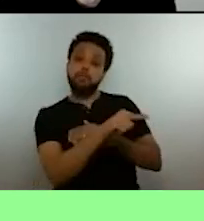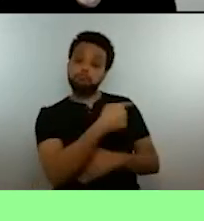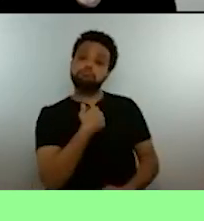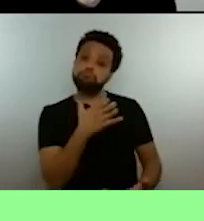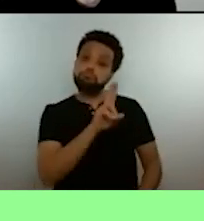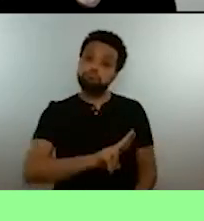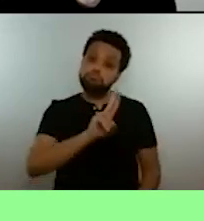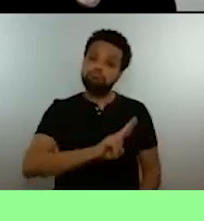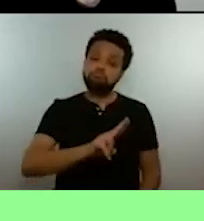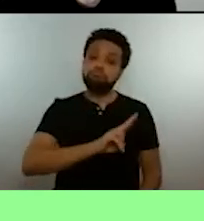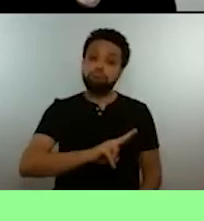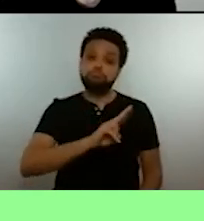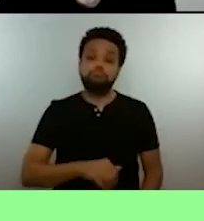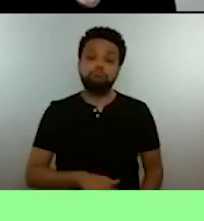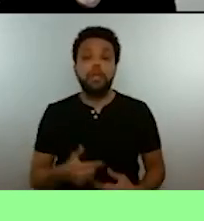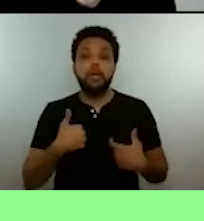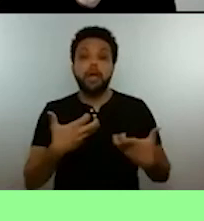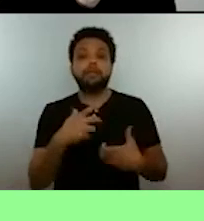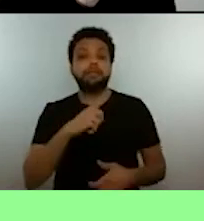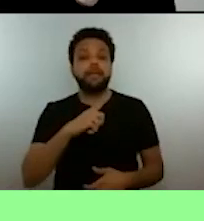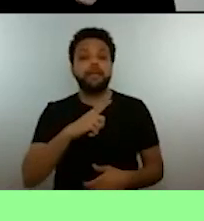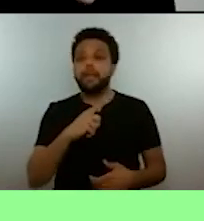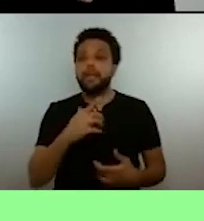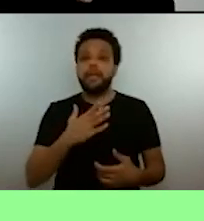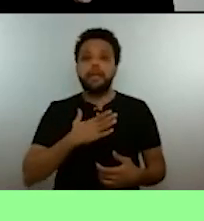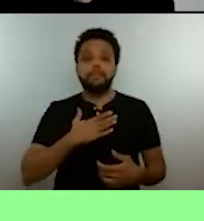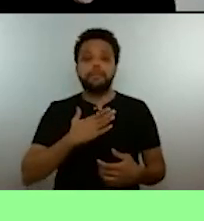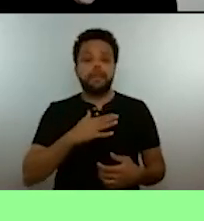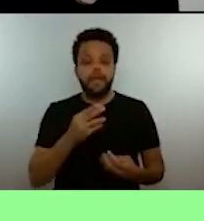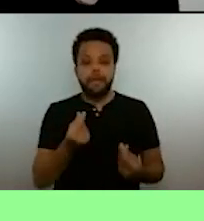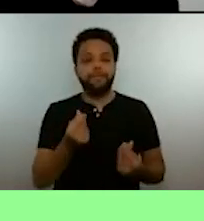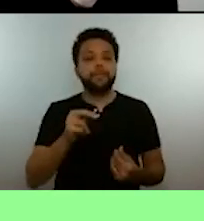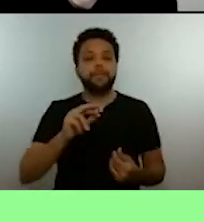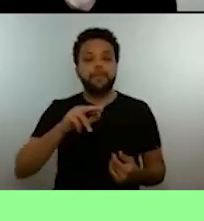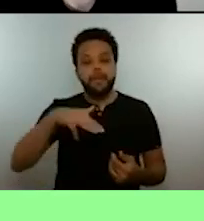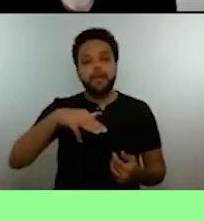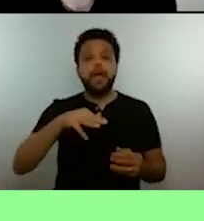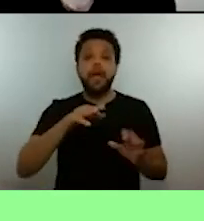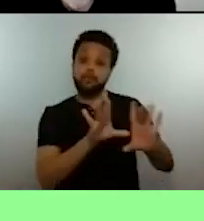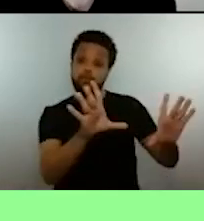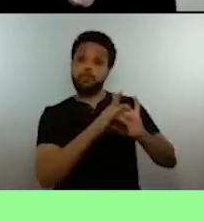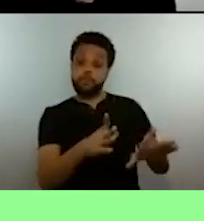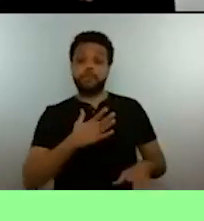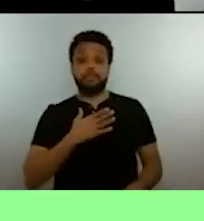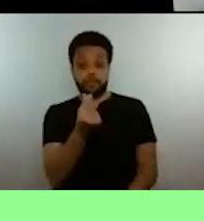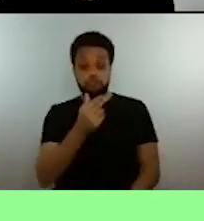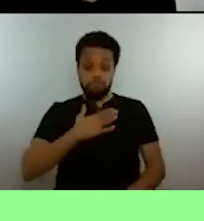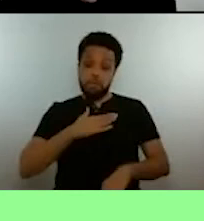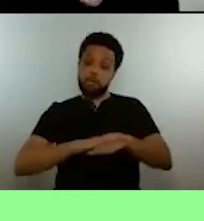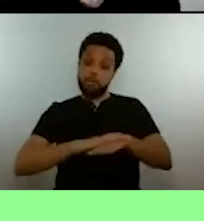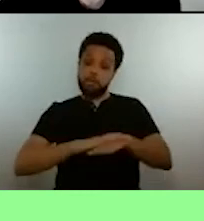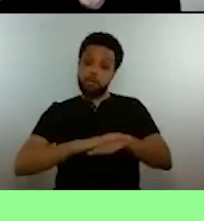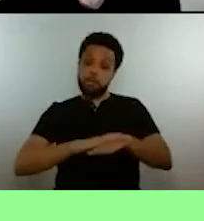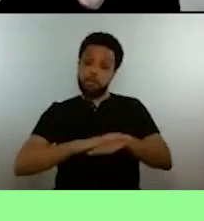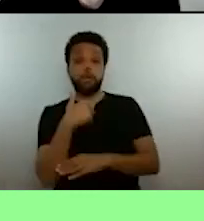Não é mobilidade, agora esqueci a palavra. A minha autonomia financeira. Então,